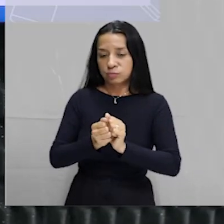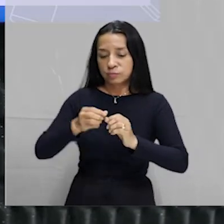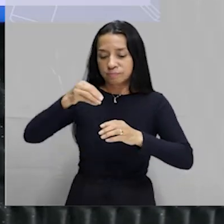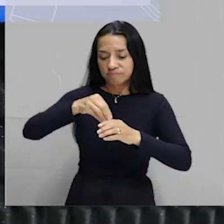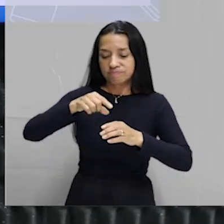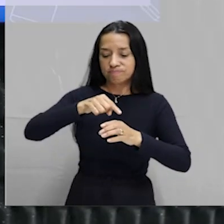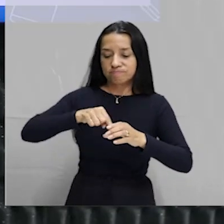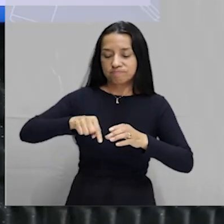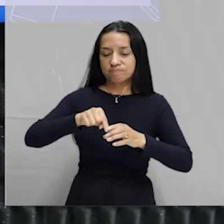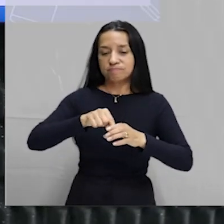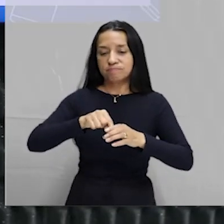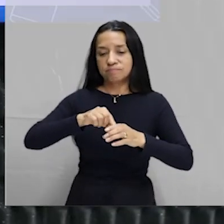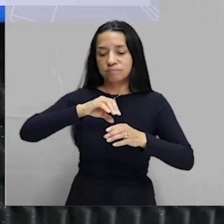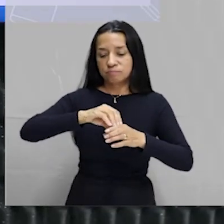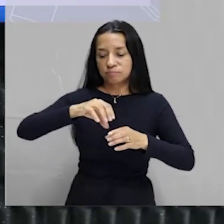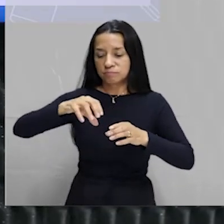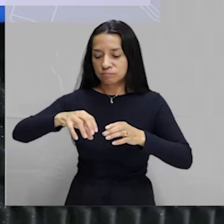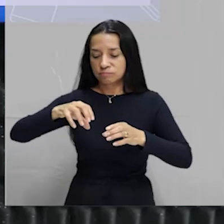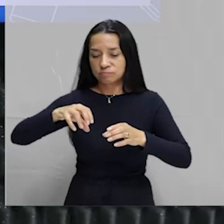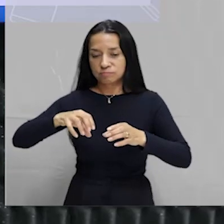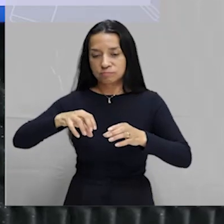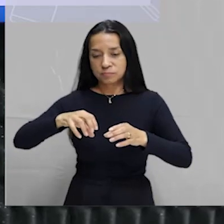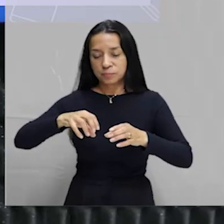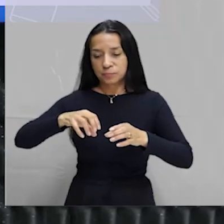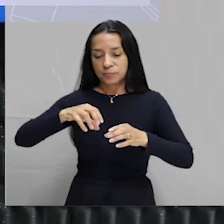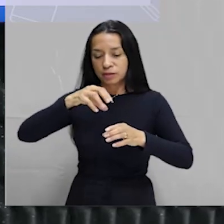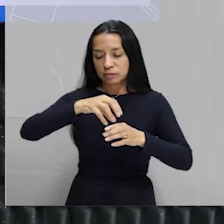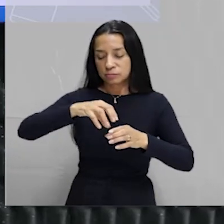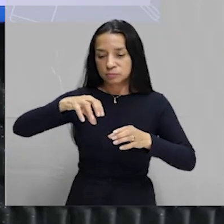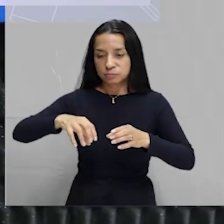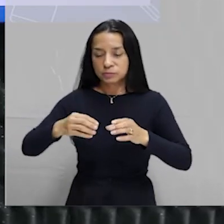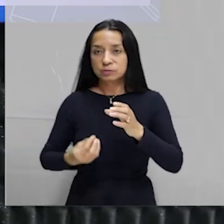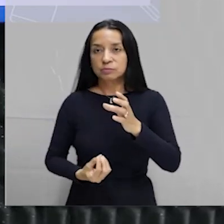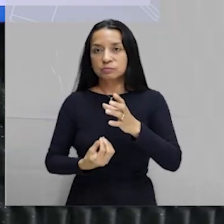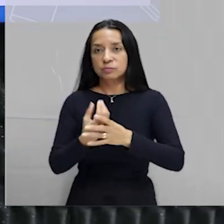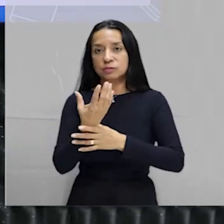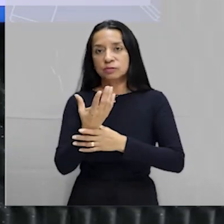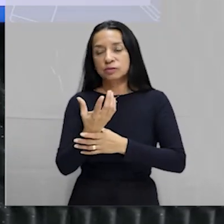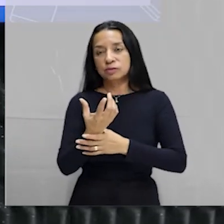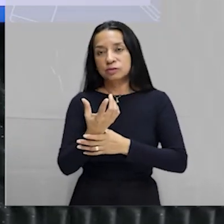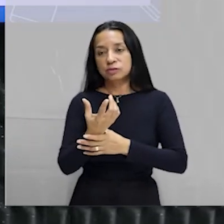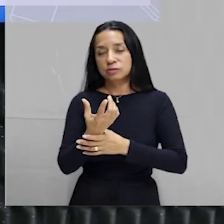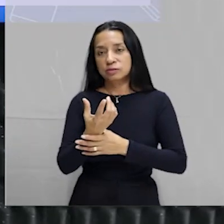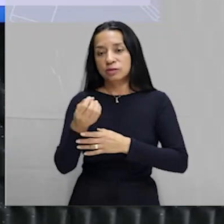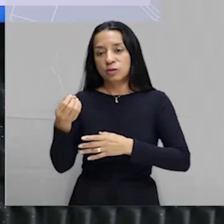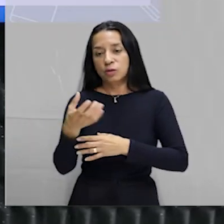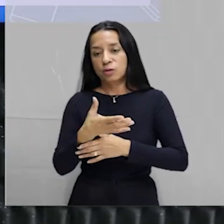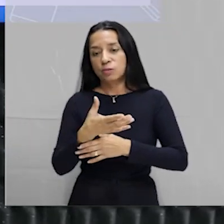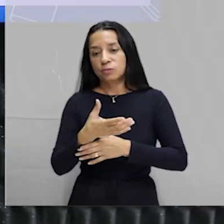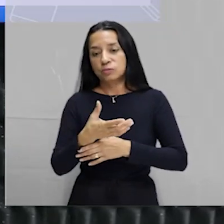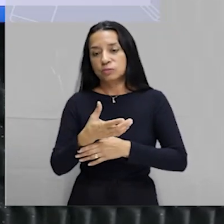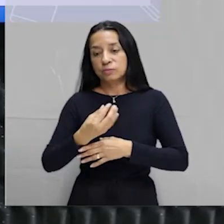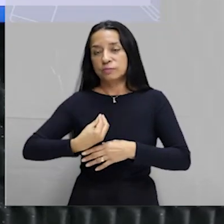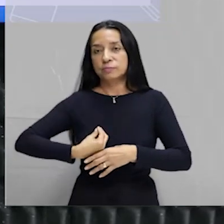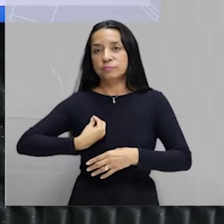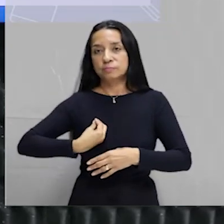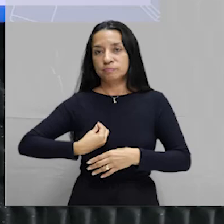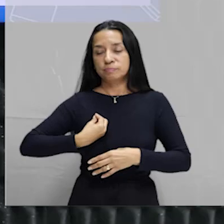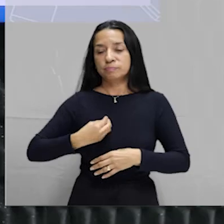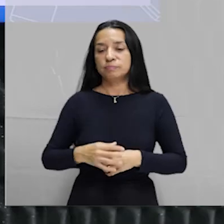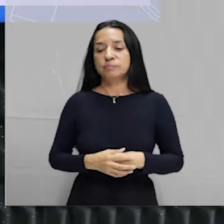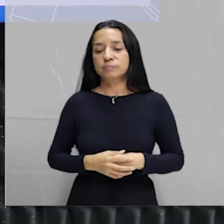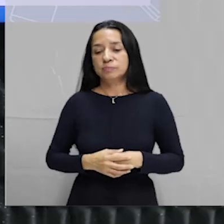blástula, tá? Então cada uma dessas massas vai dar origem a um novo ser, ou seja, a